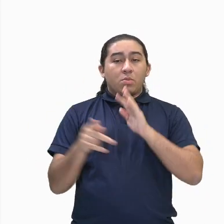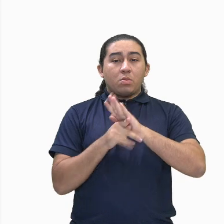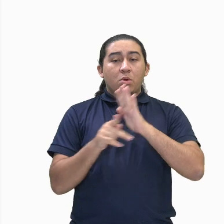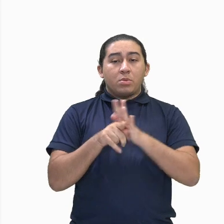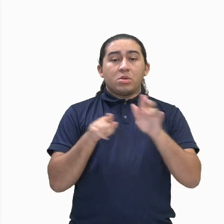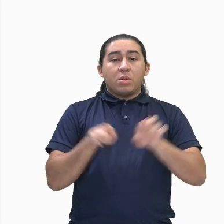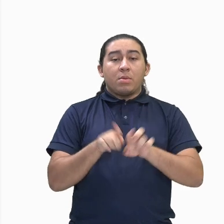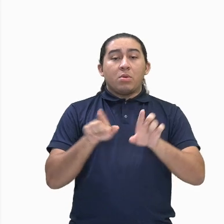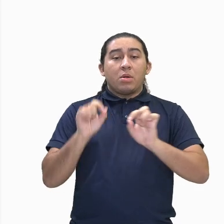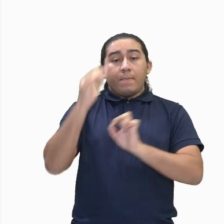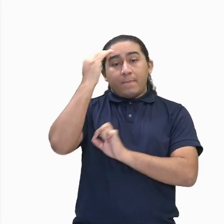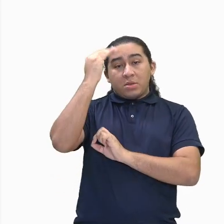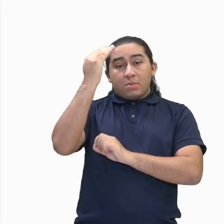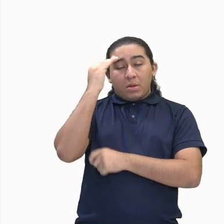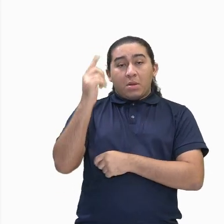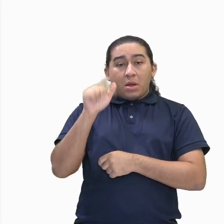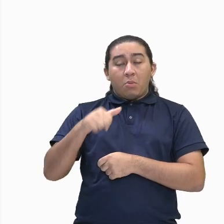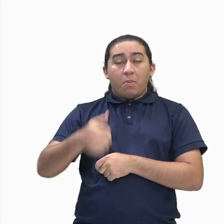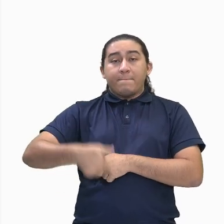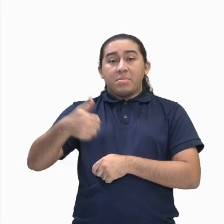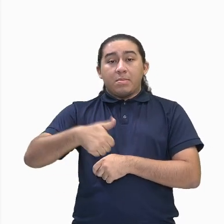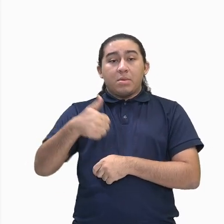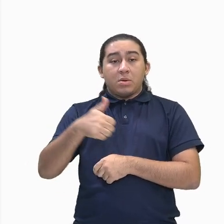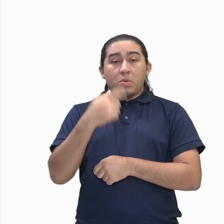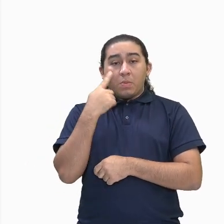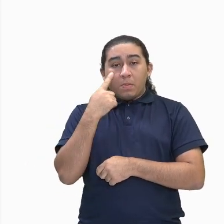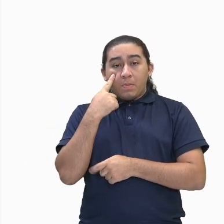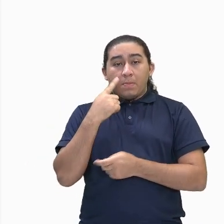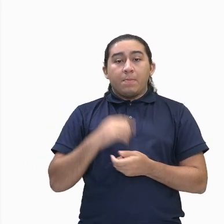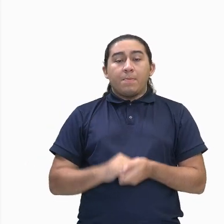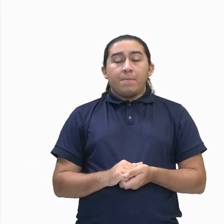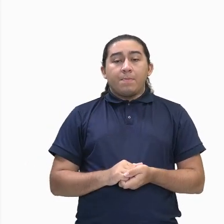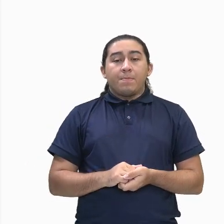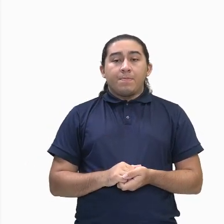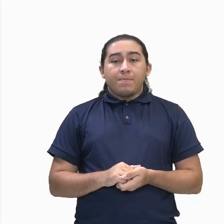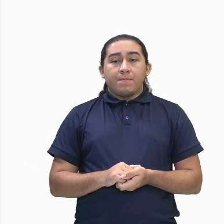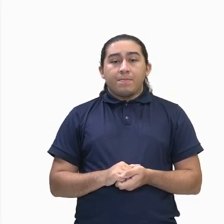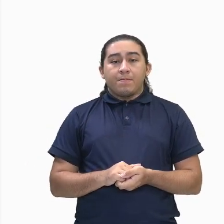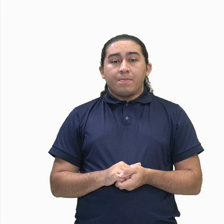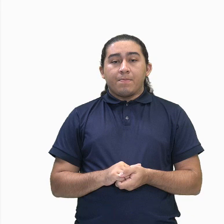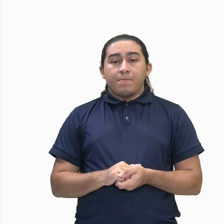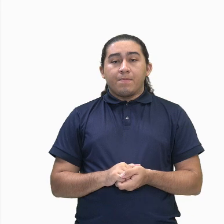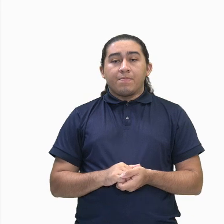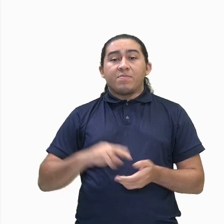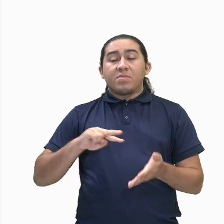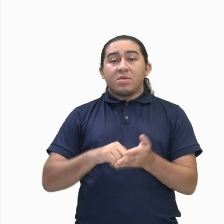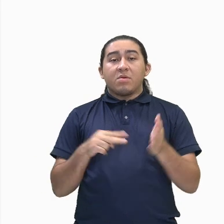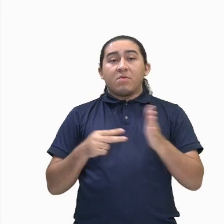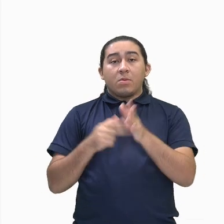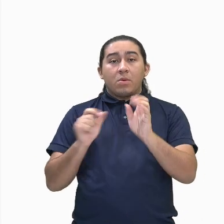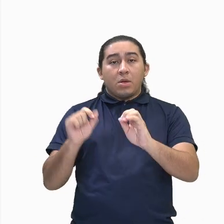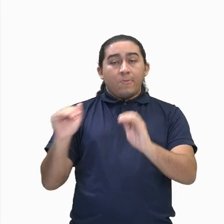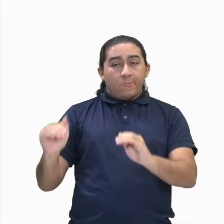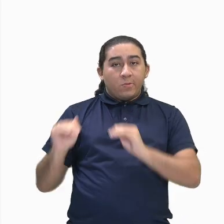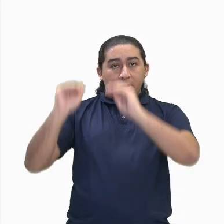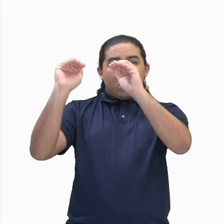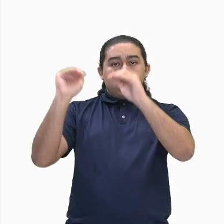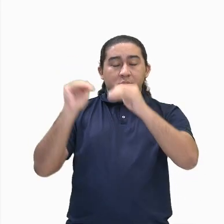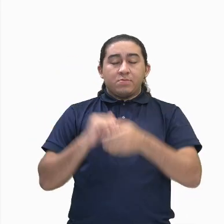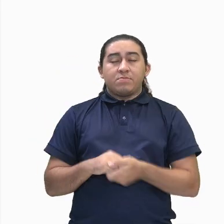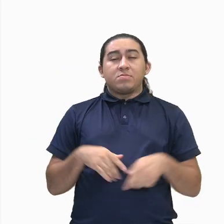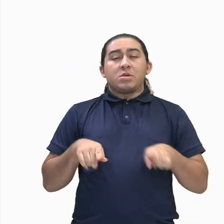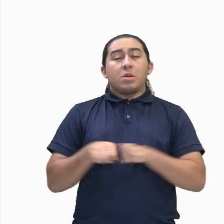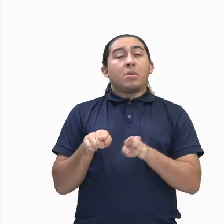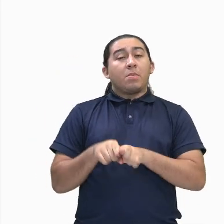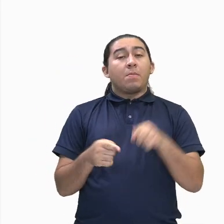o Askia Muhammad I, tá bom? Então Askia quer dizer o quê? O grande. E por que ele vai ser